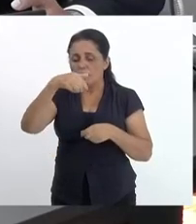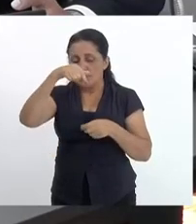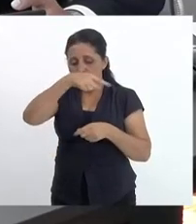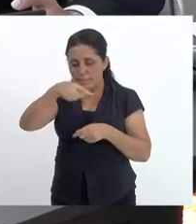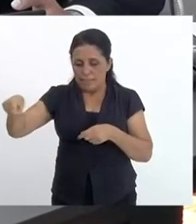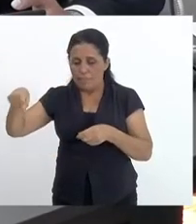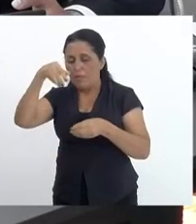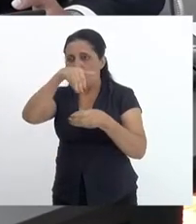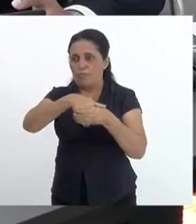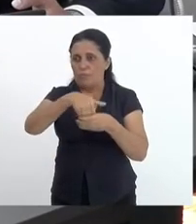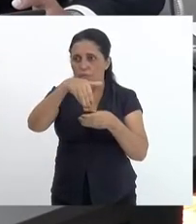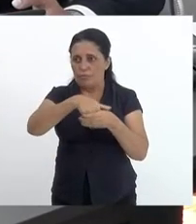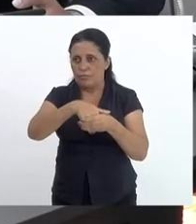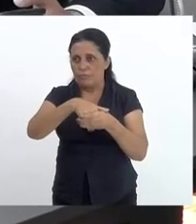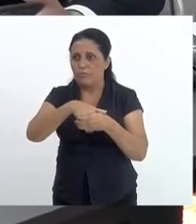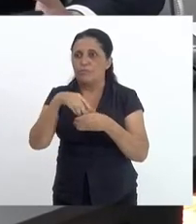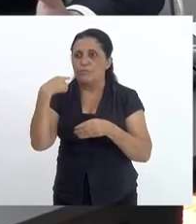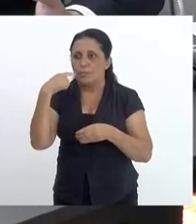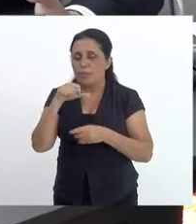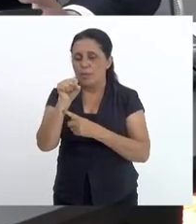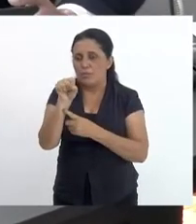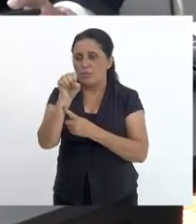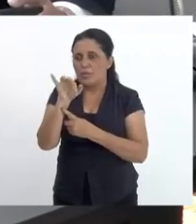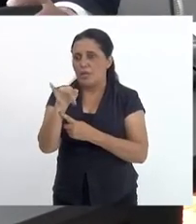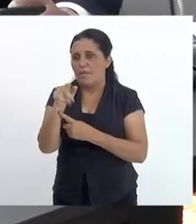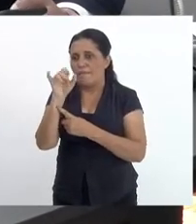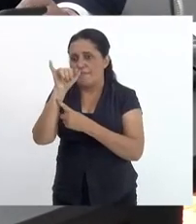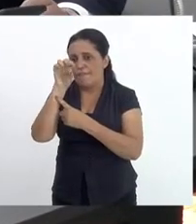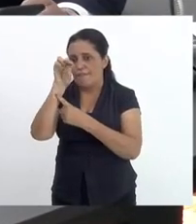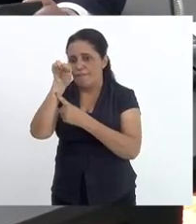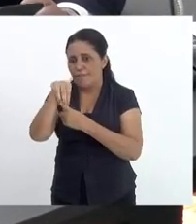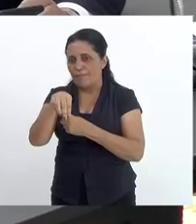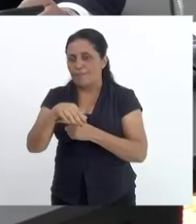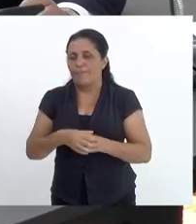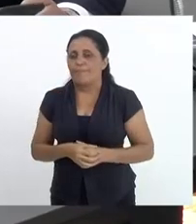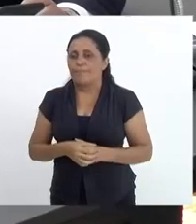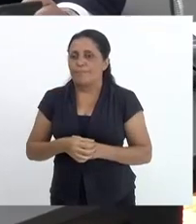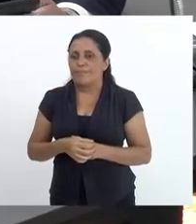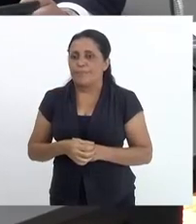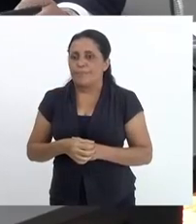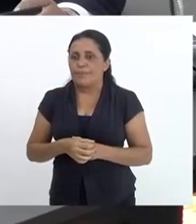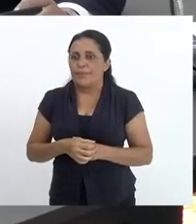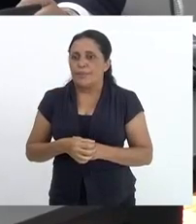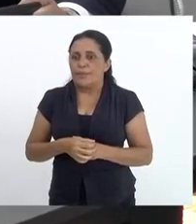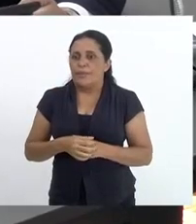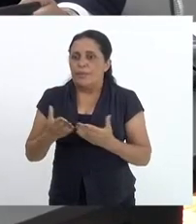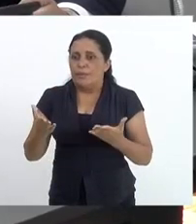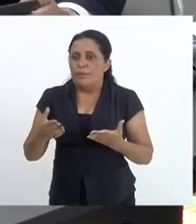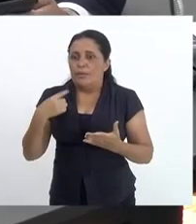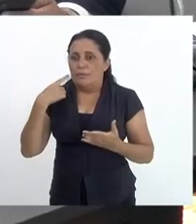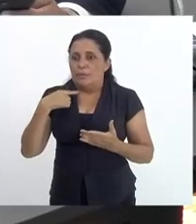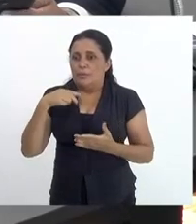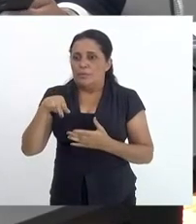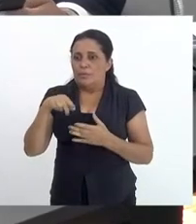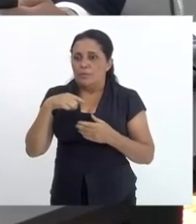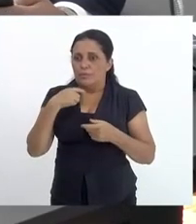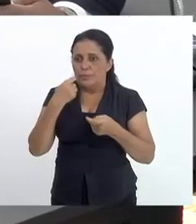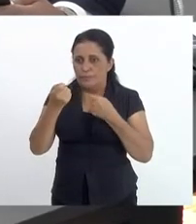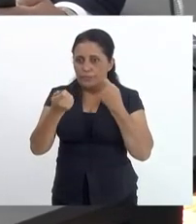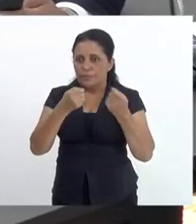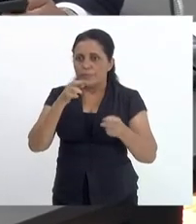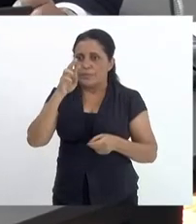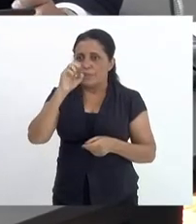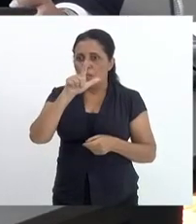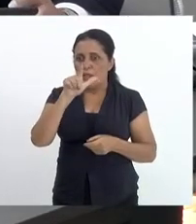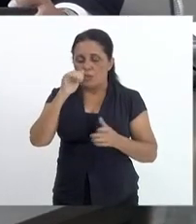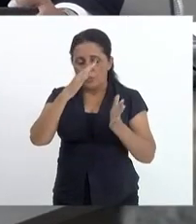definindo com o deputado Serafim. Ok. Então, pedido de vista, deputado relator... Pedido de vista não, retirar